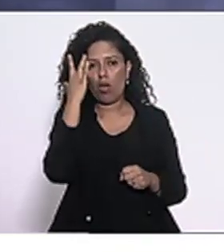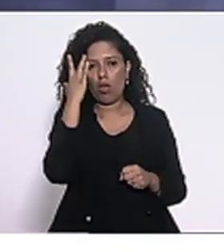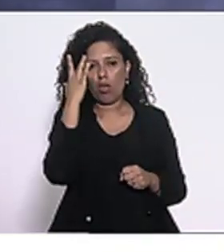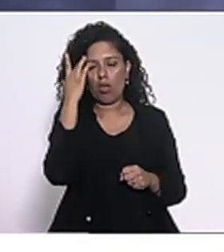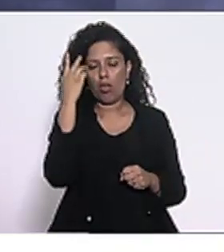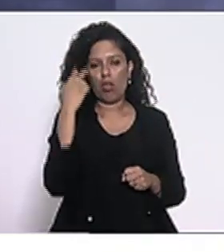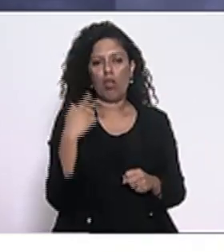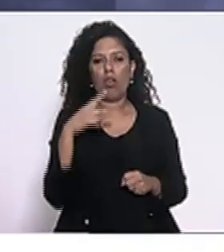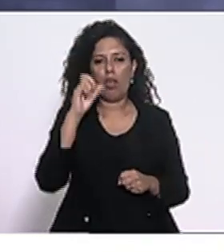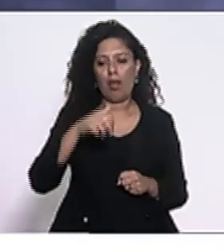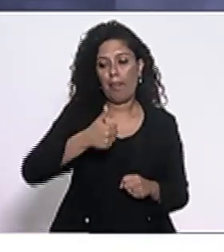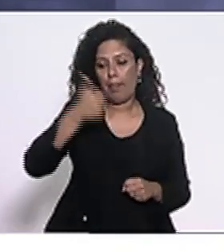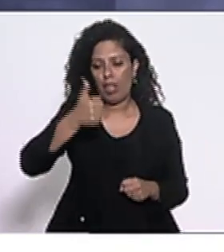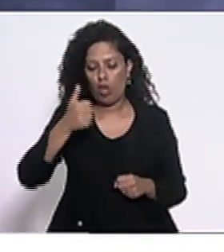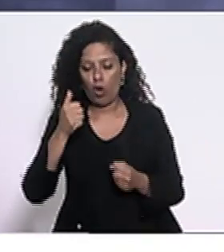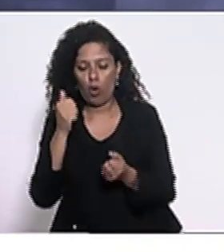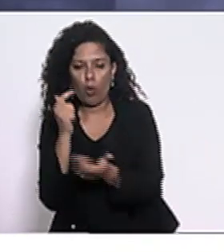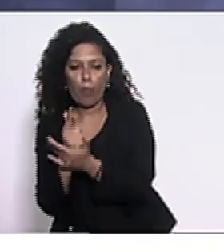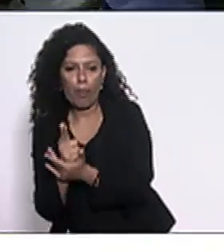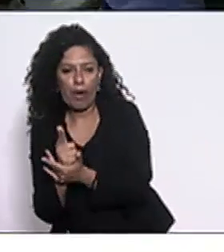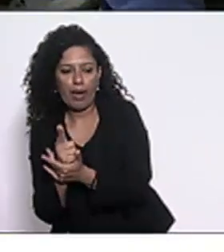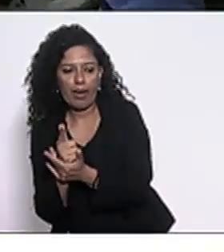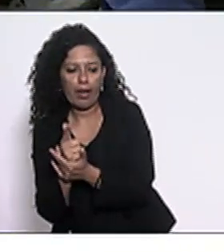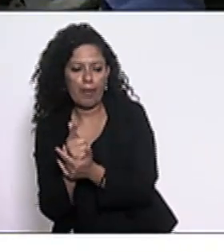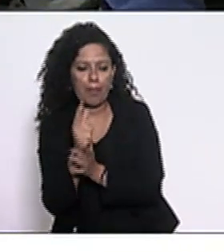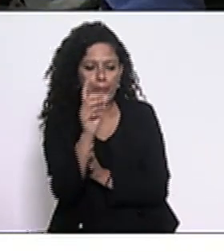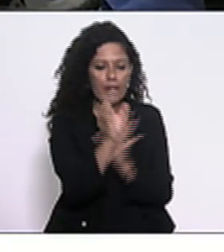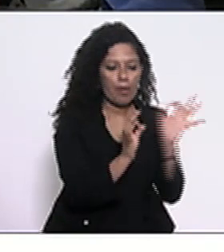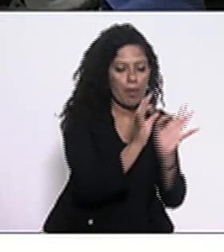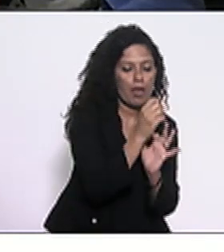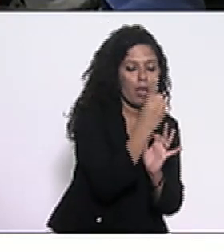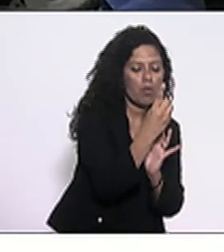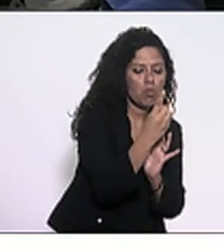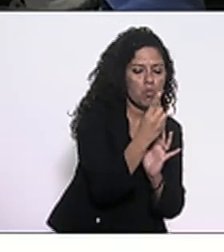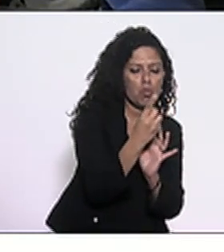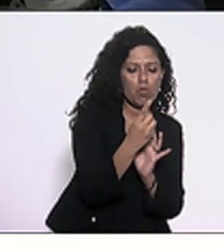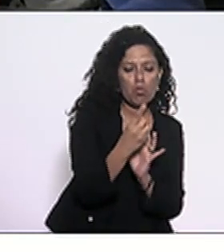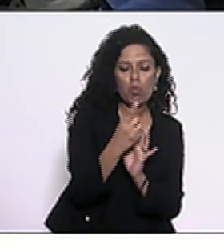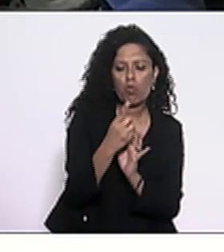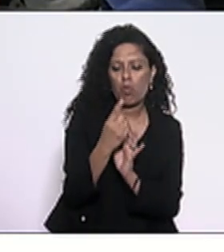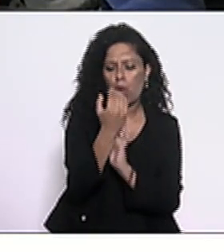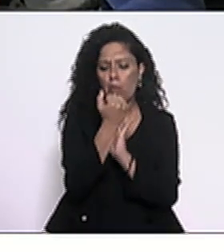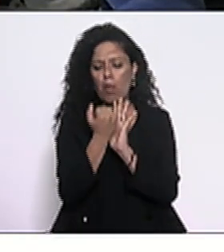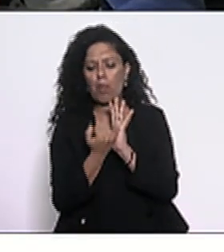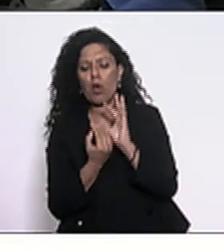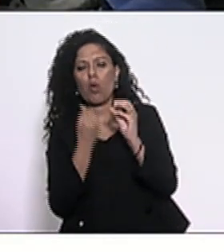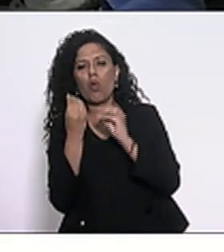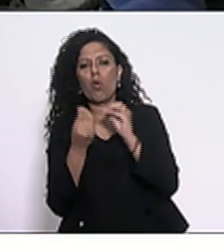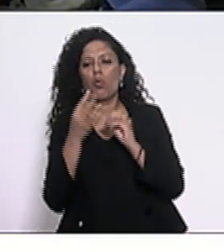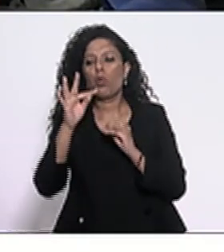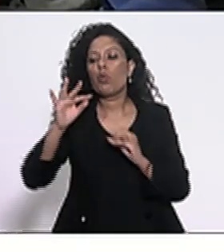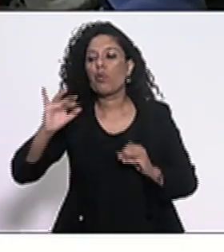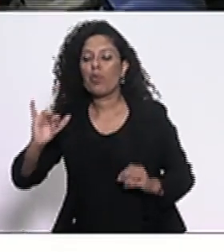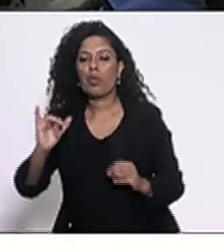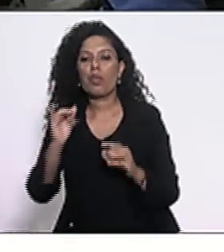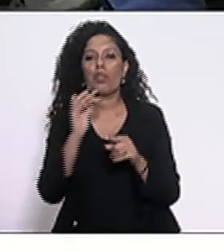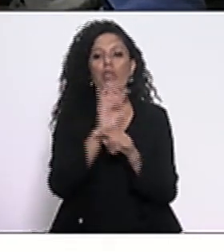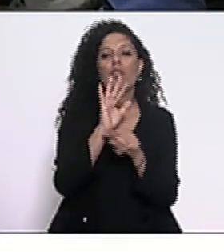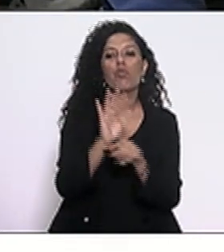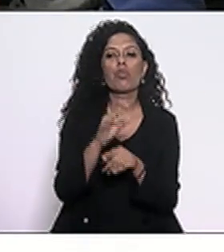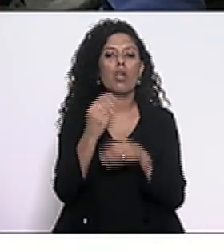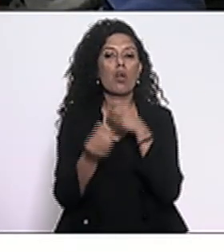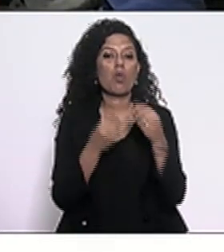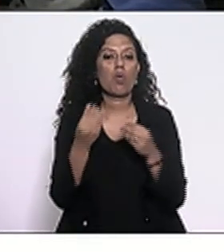melhor desenvolver, é melhor adquirir, quanto custa, qual é o planejamento orçamentário para que as soluções em TI venham a acontecer de forma